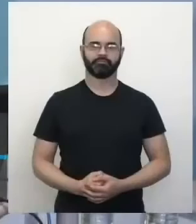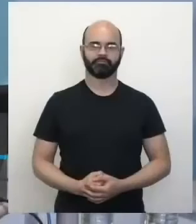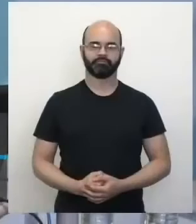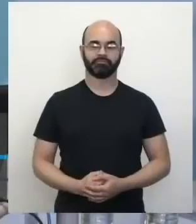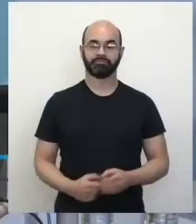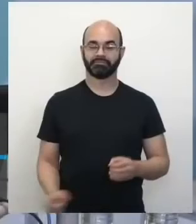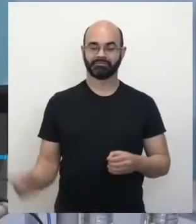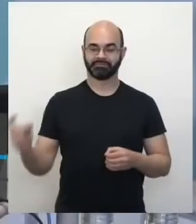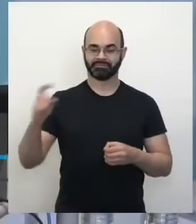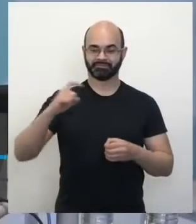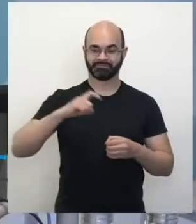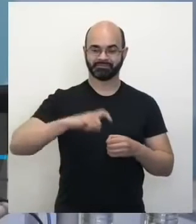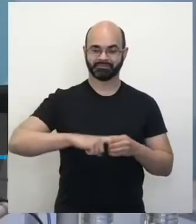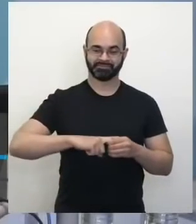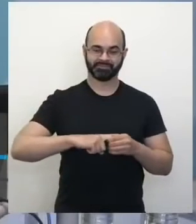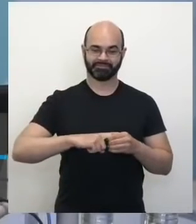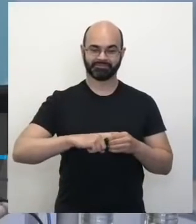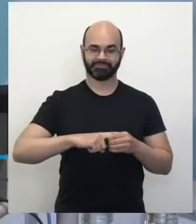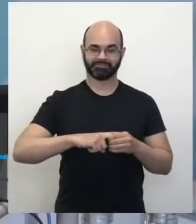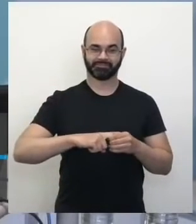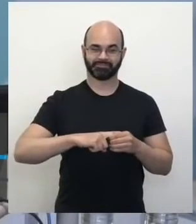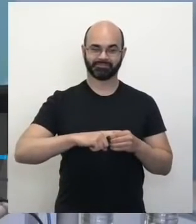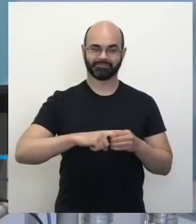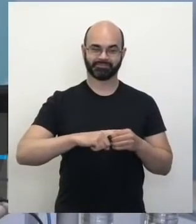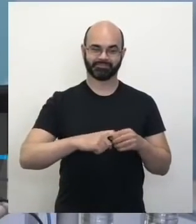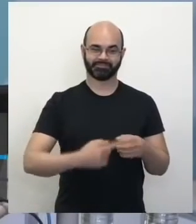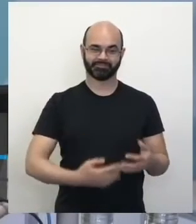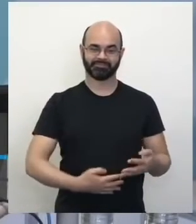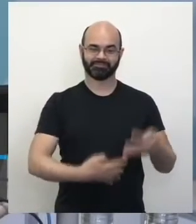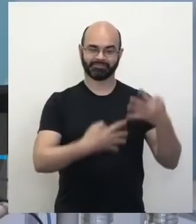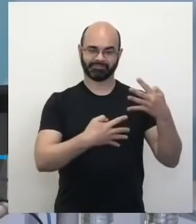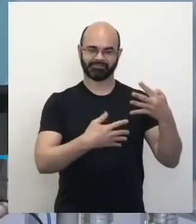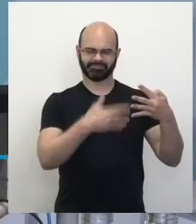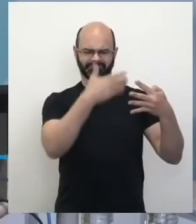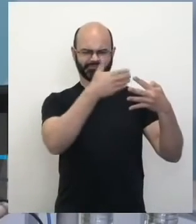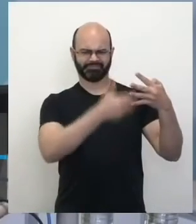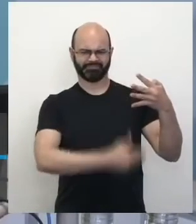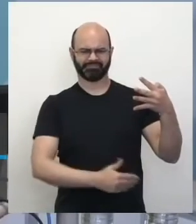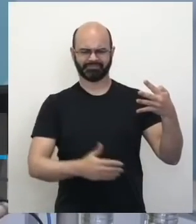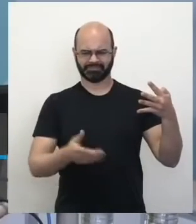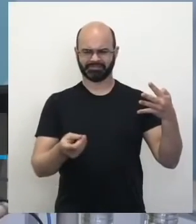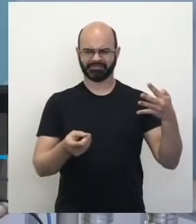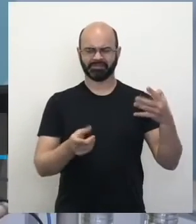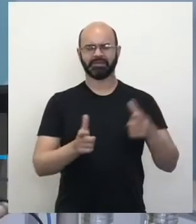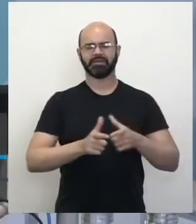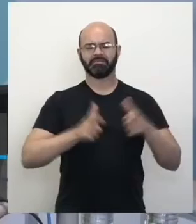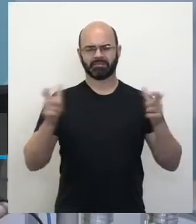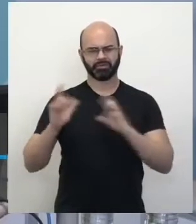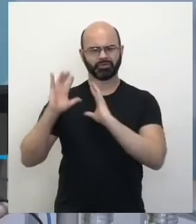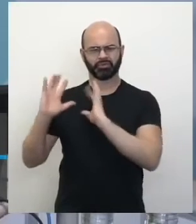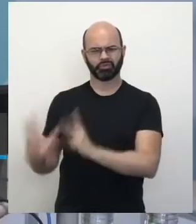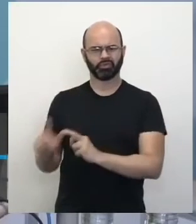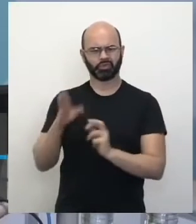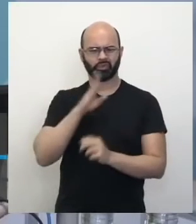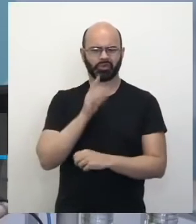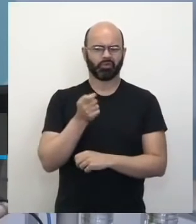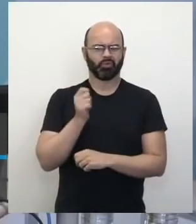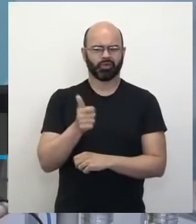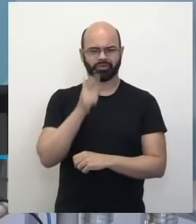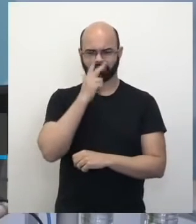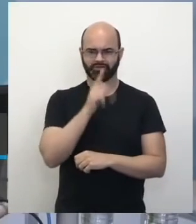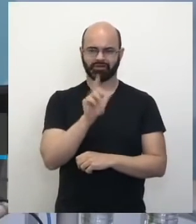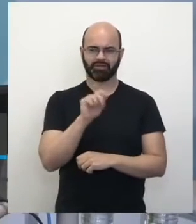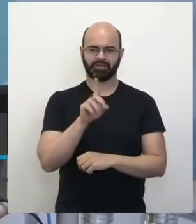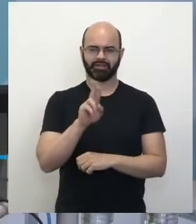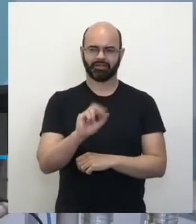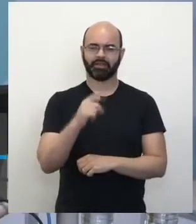Tornamos aqui, Tony. Olha, eu acredito que muitos conhecem, acho que quase todos ali, né? Ó, Muito bom. por exemplo, a professora Leandra colocou da